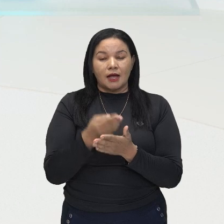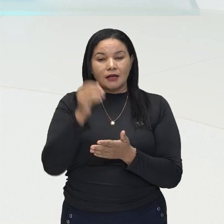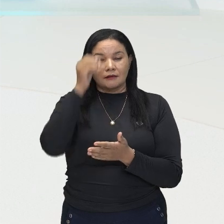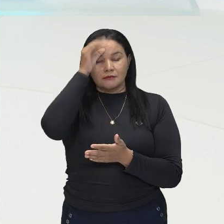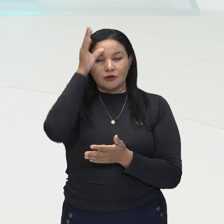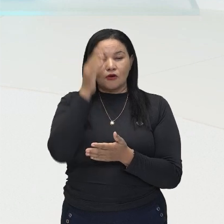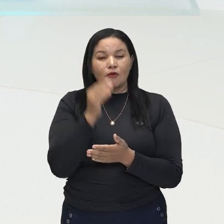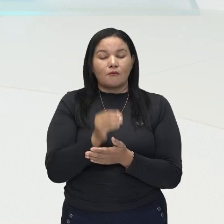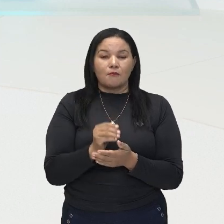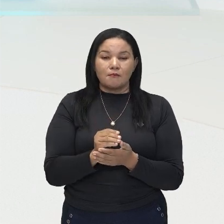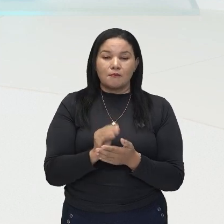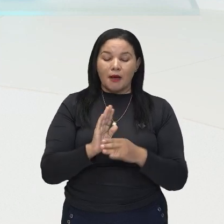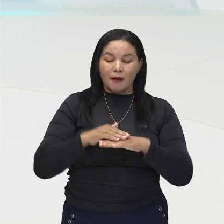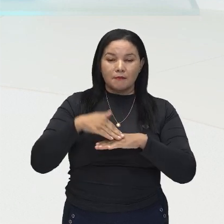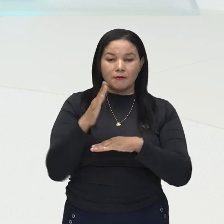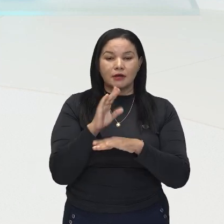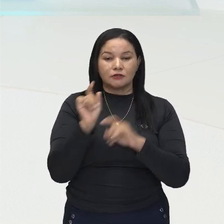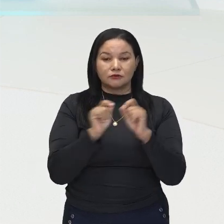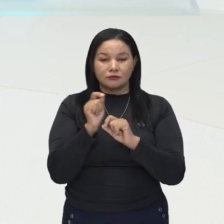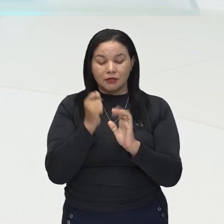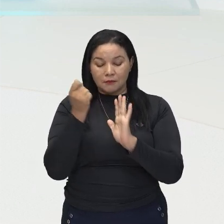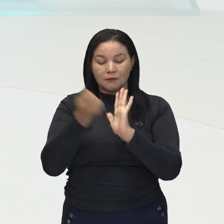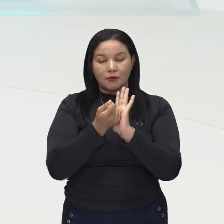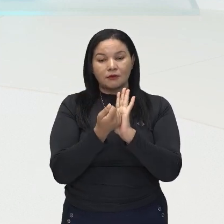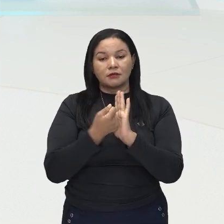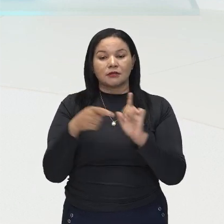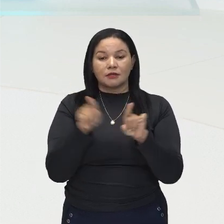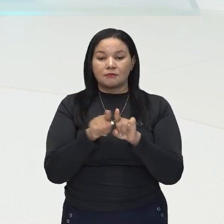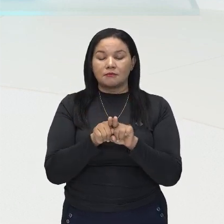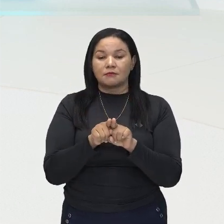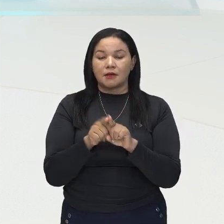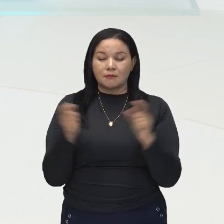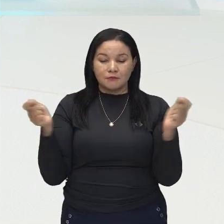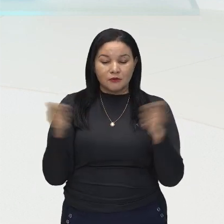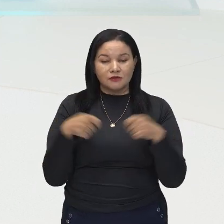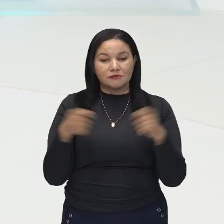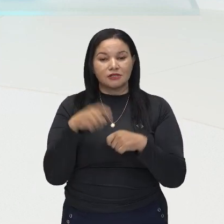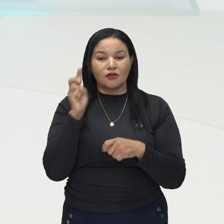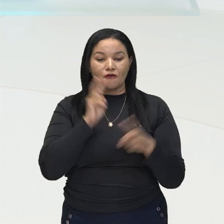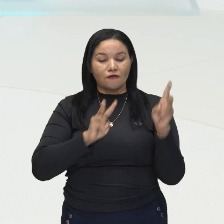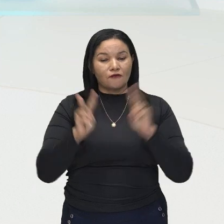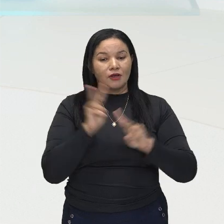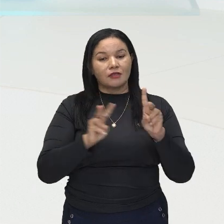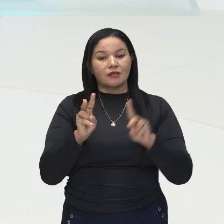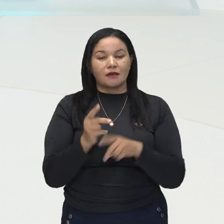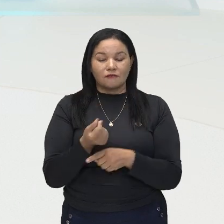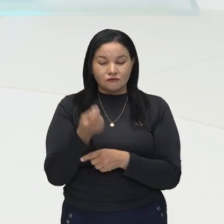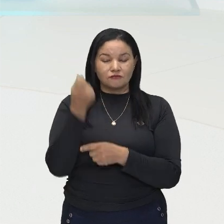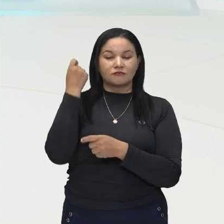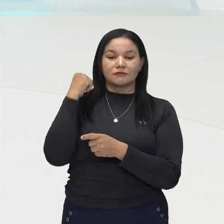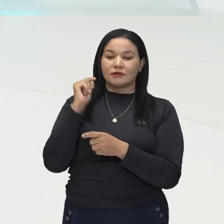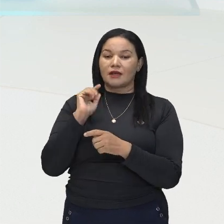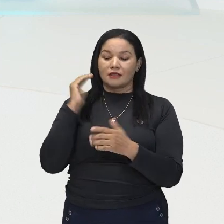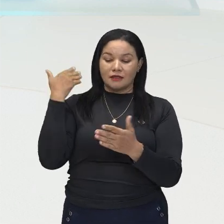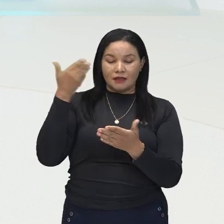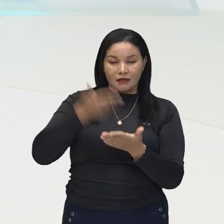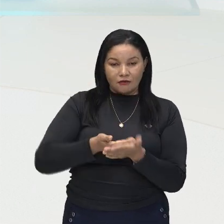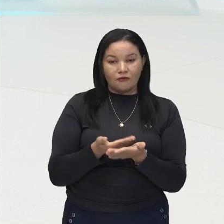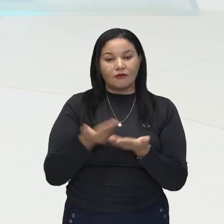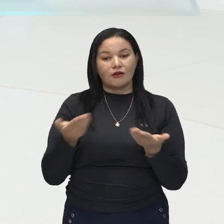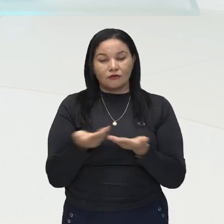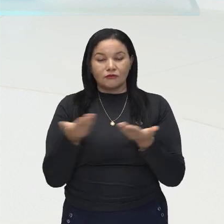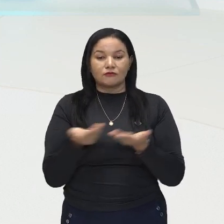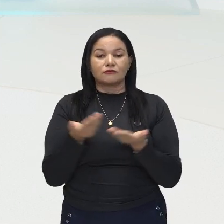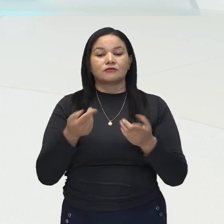patrimônio e trazendo aqui as possibilidades de enxergar que isso não é algo do passado, é a construção